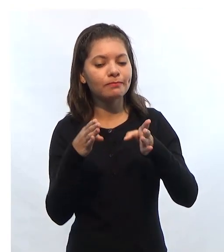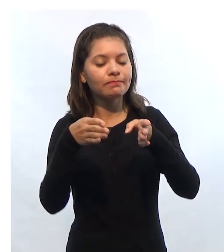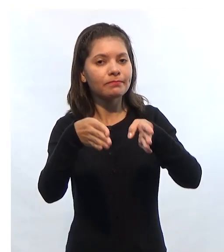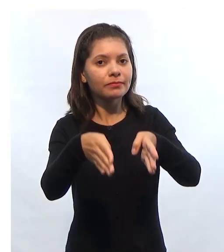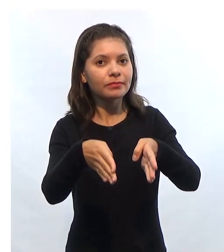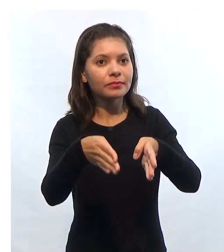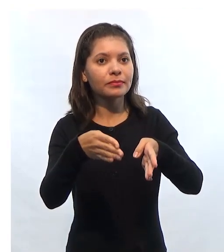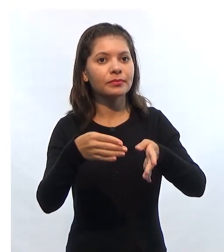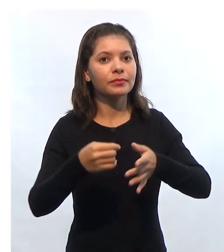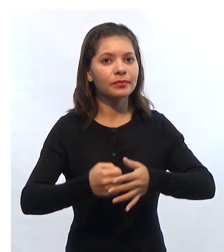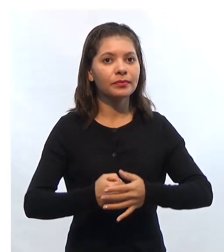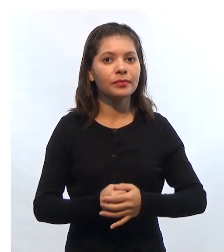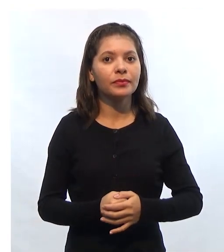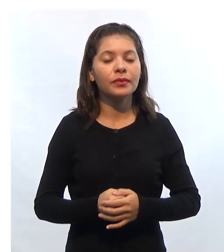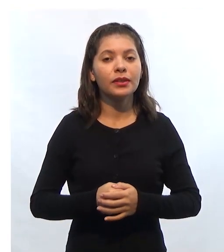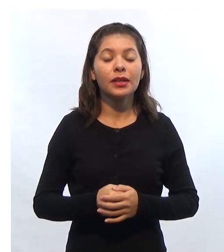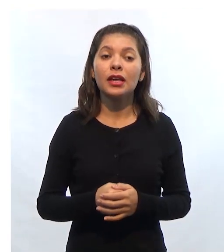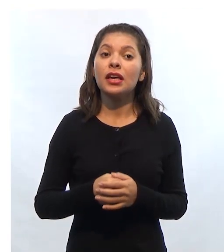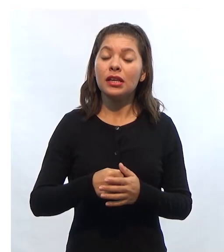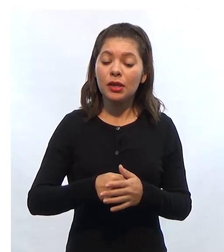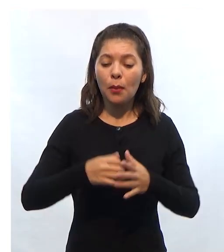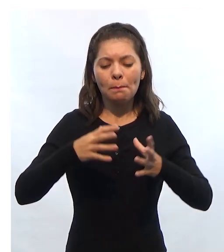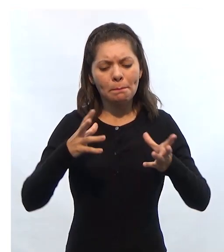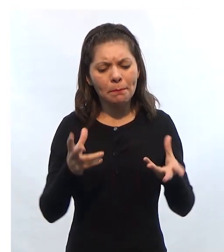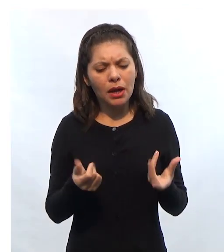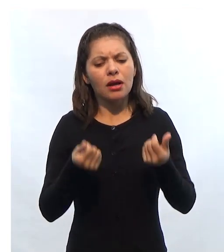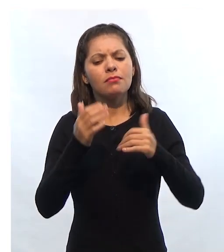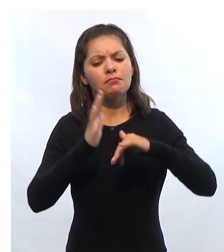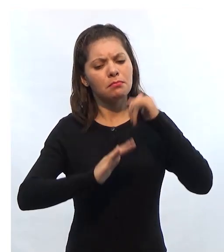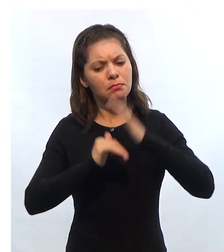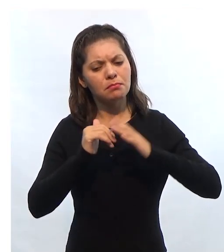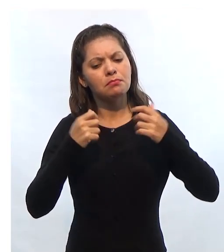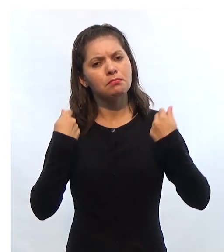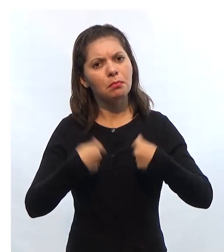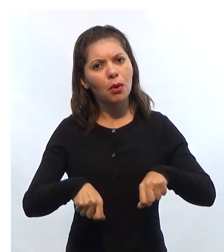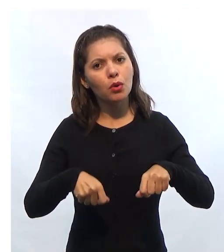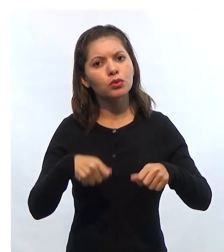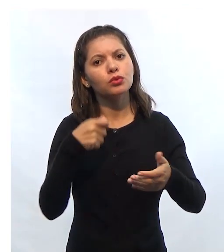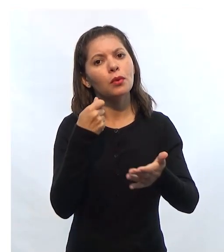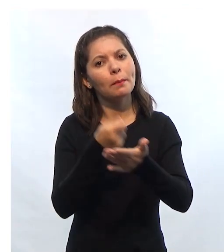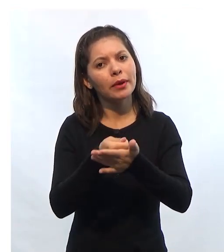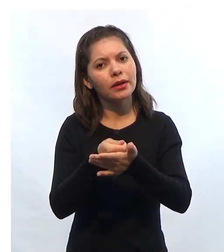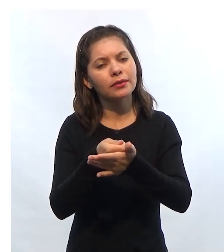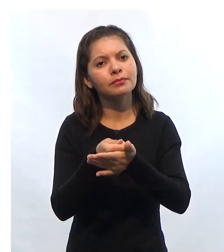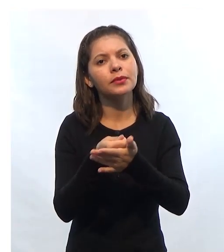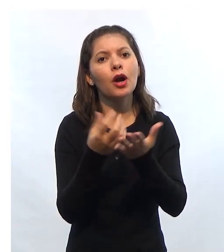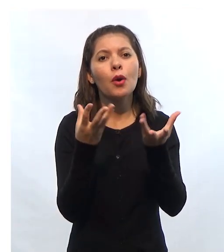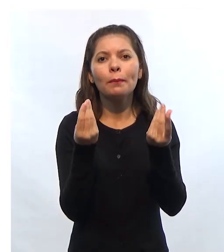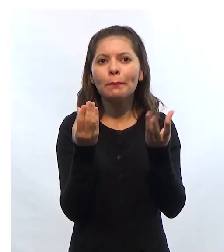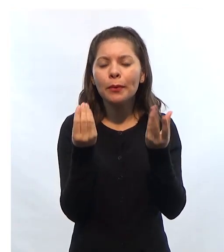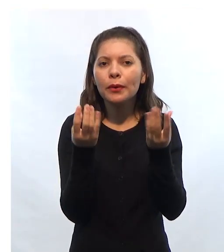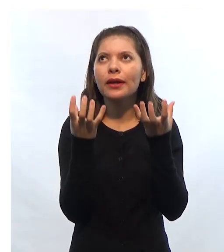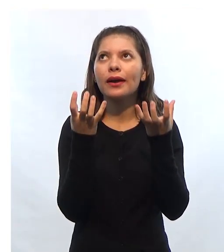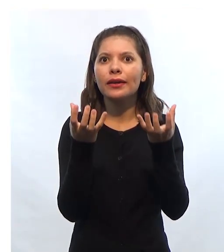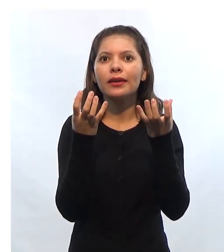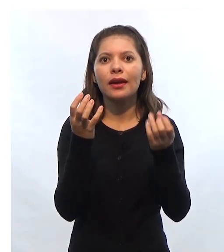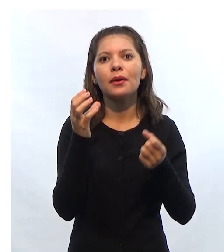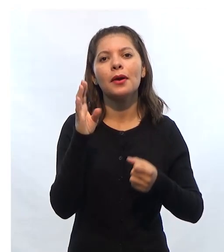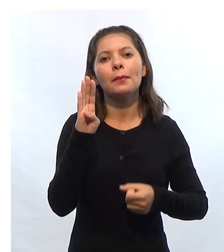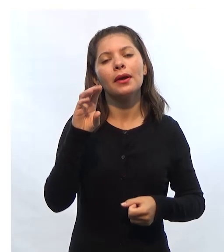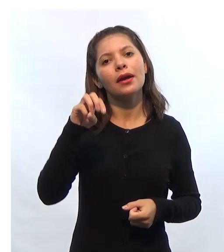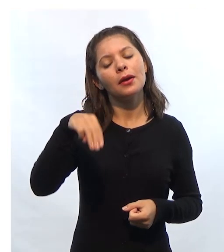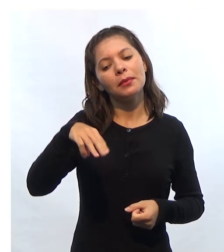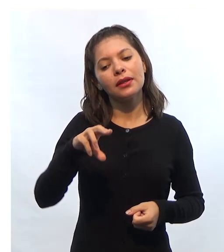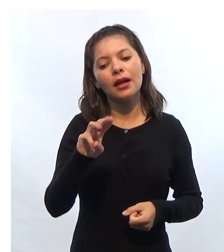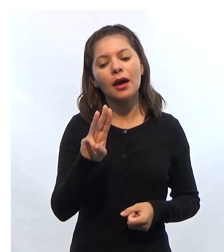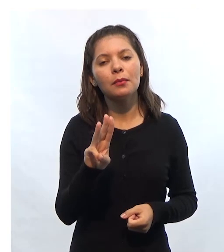produto específico, tá? E tenho a capacidade de comprar. Muitos querem uma BMW, mas